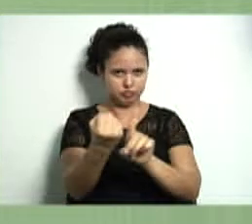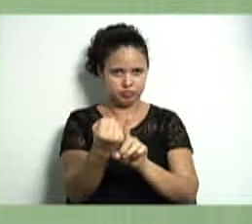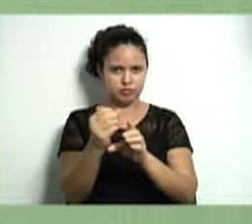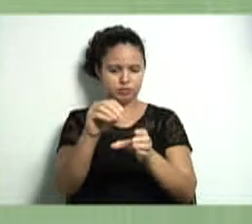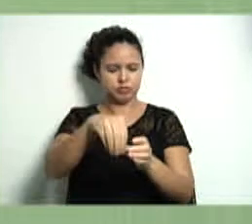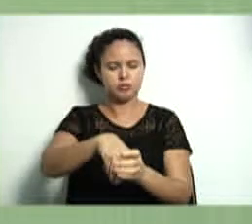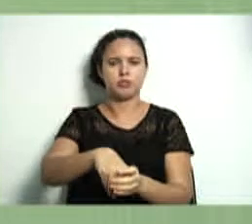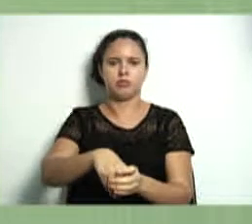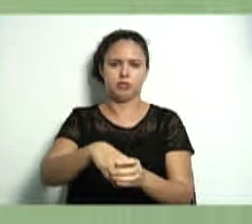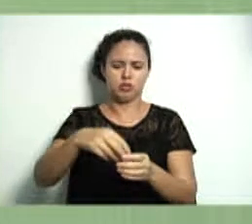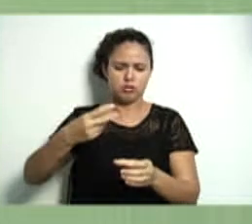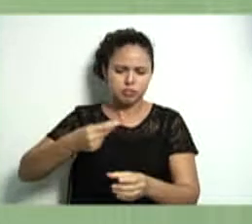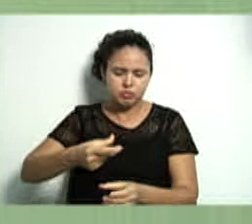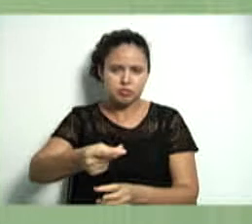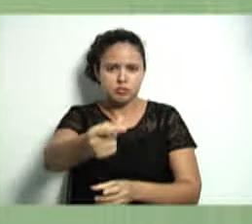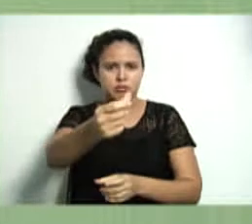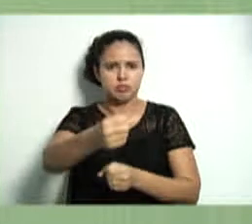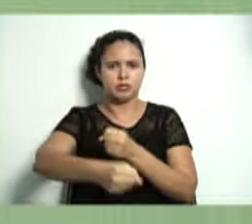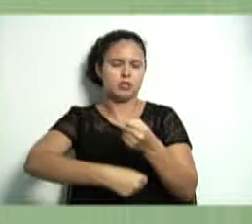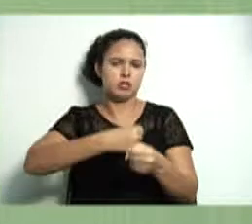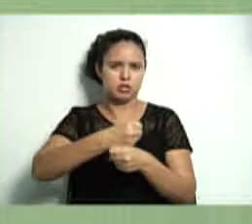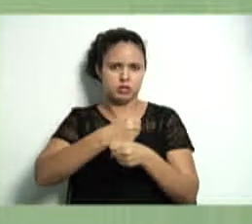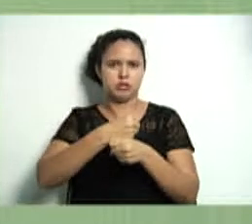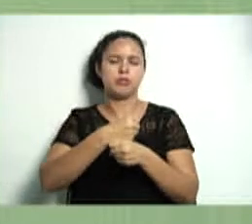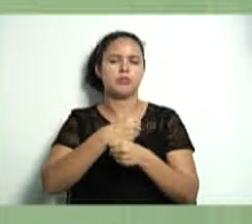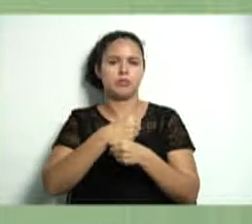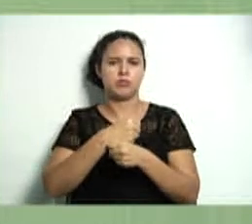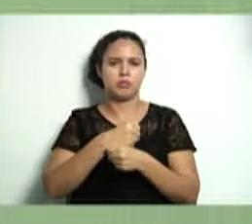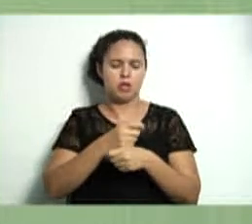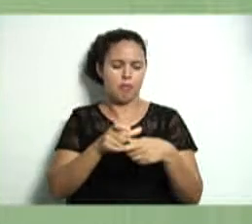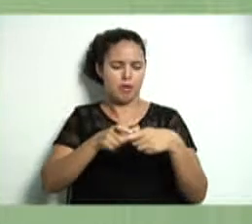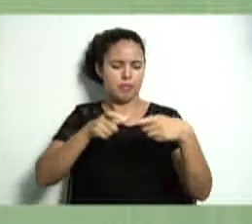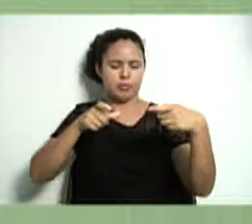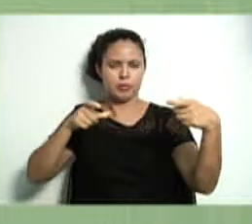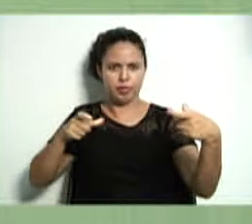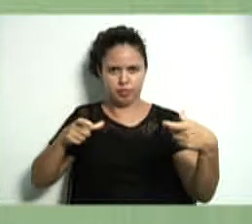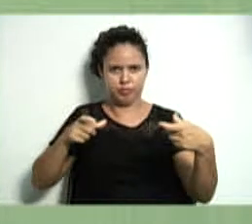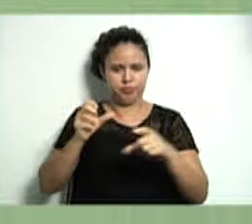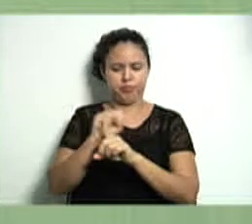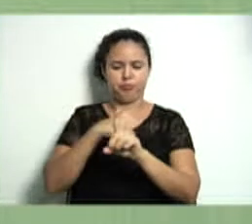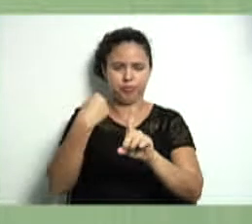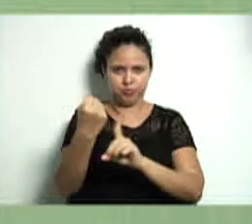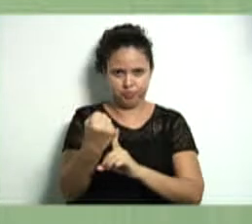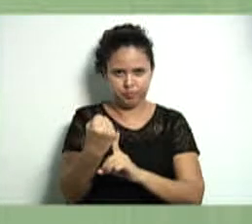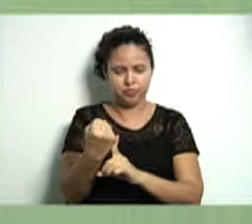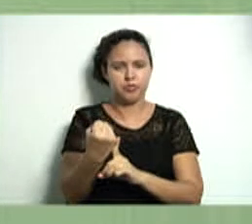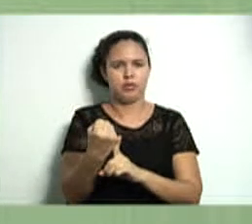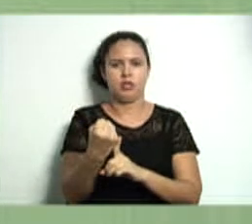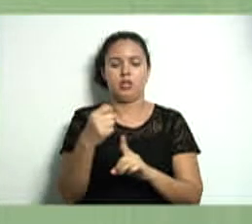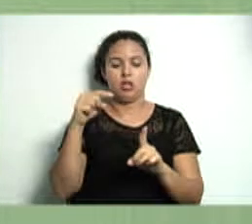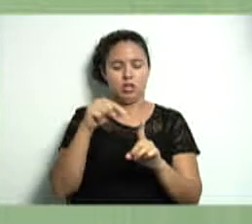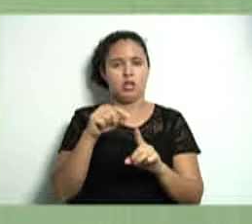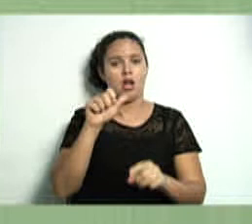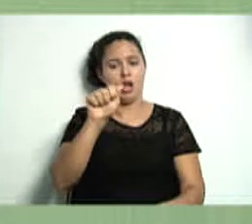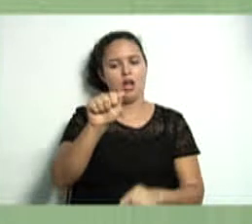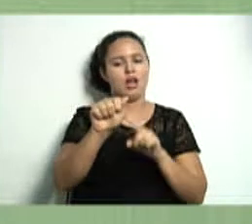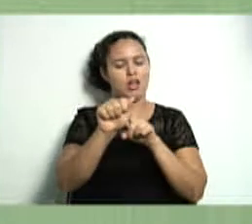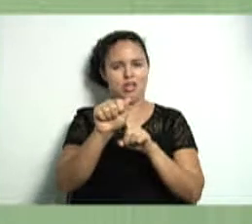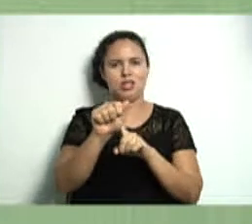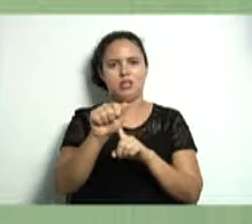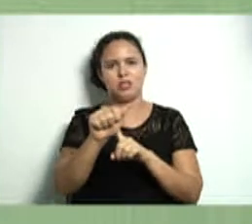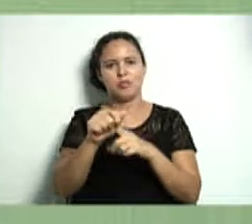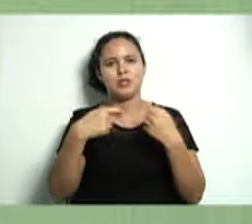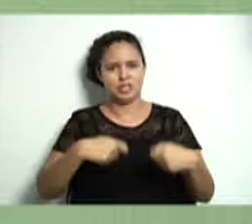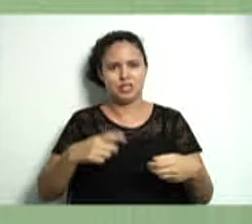no tempo, ou seja, a sua reprodução. Isso aqui, gente, isso aqui tem que estar na ponta da